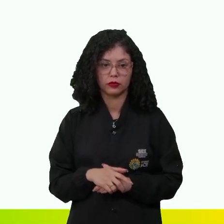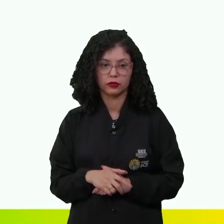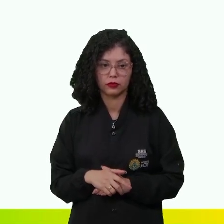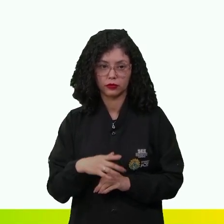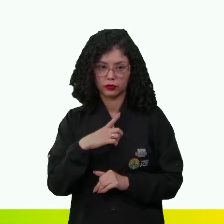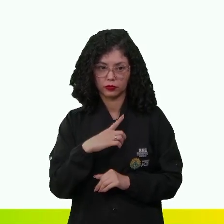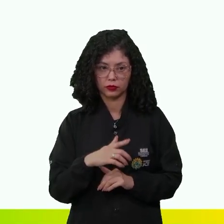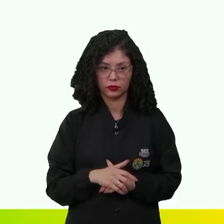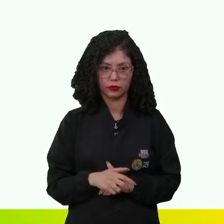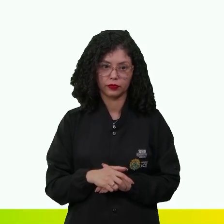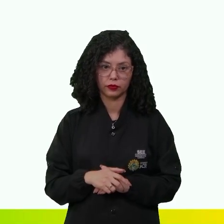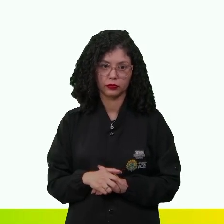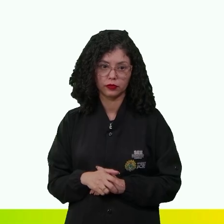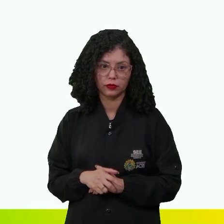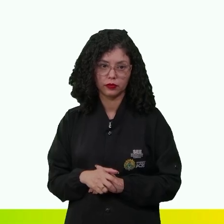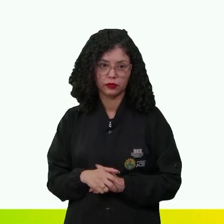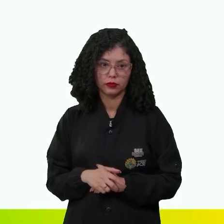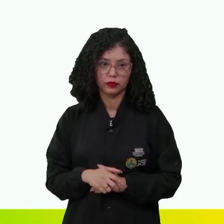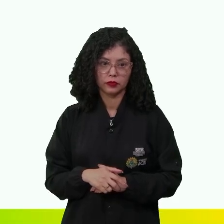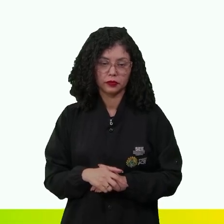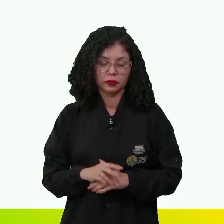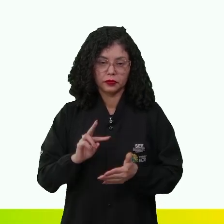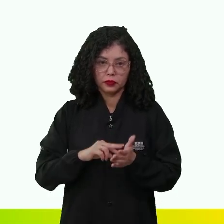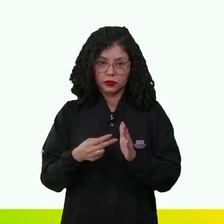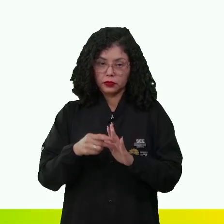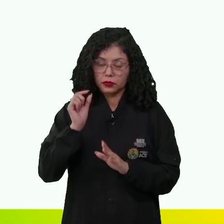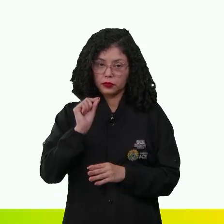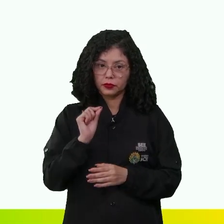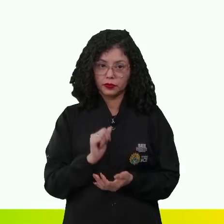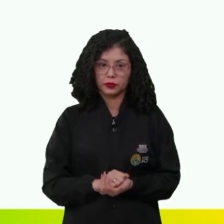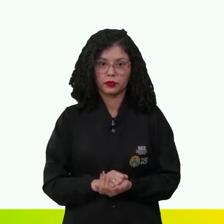temos valores diferentes, significa